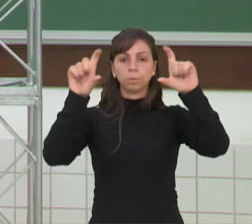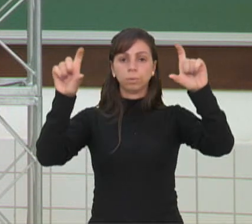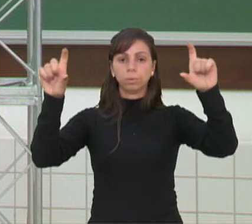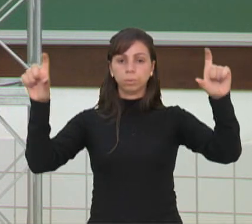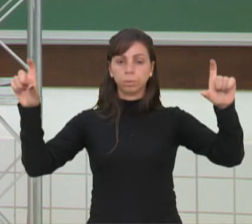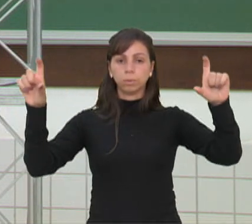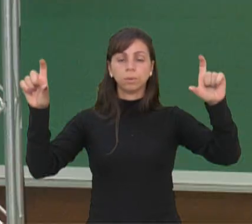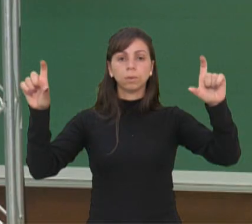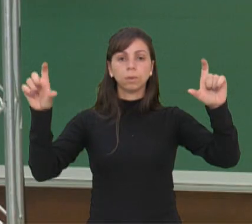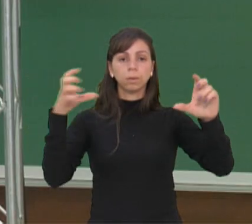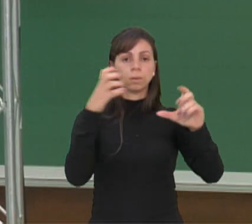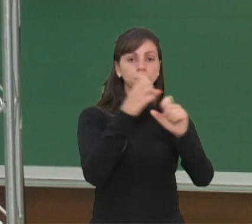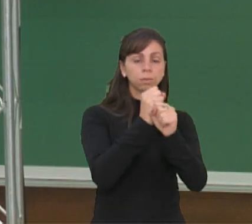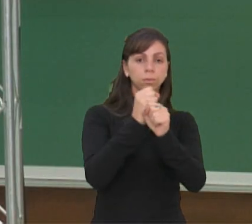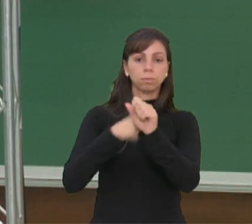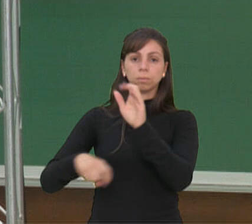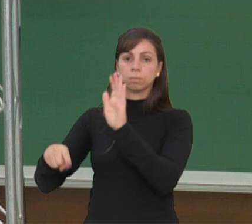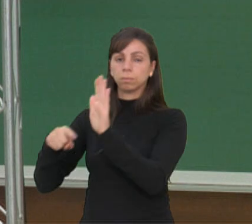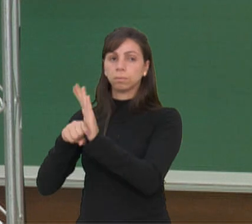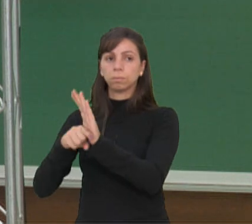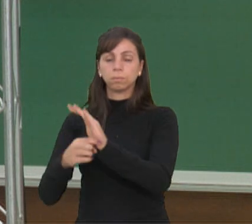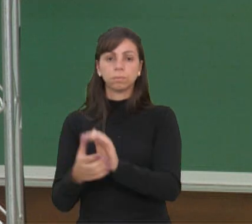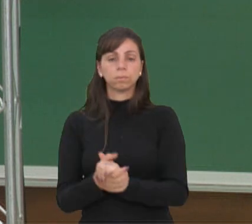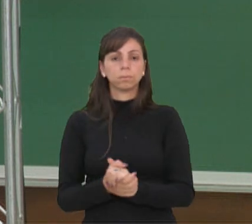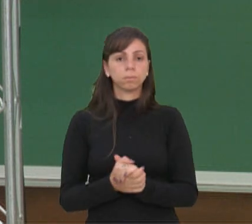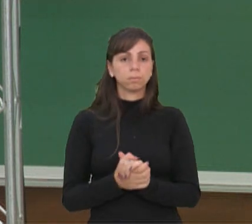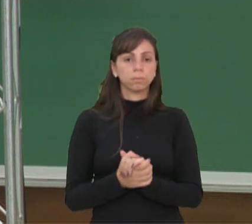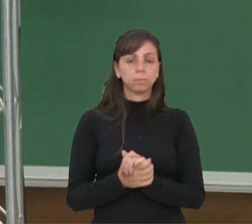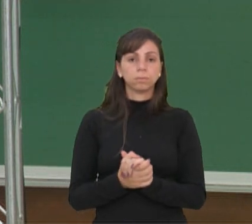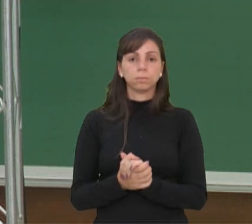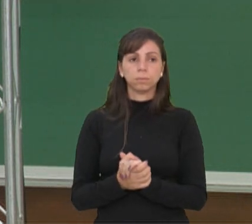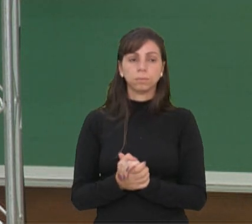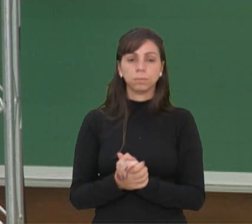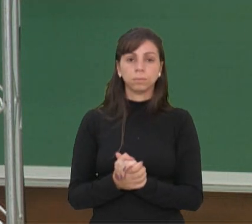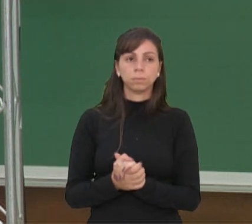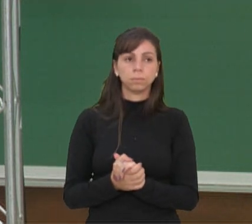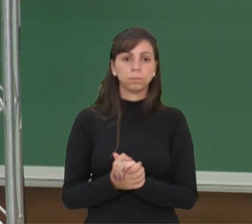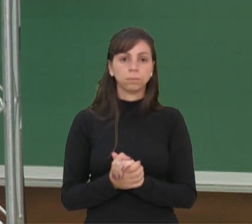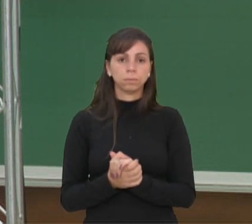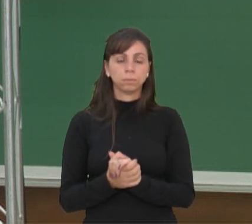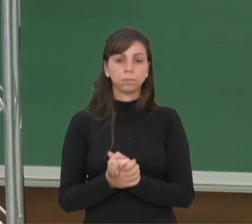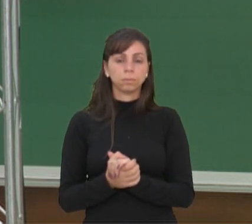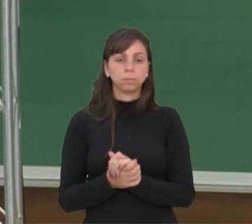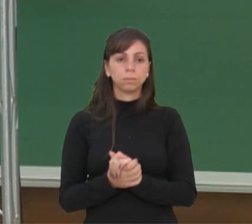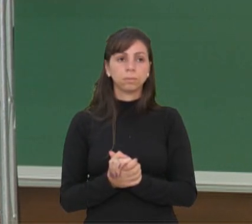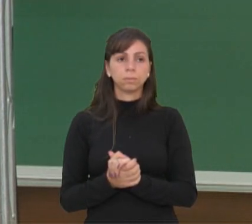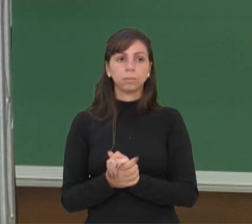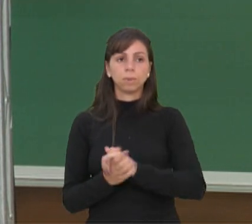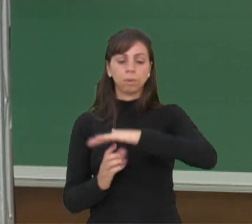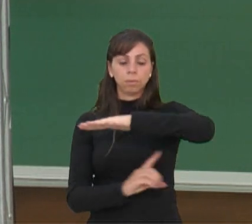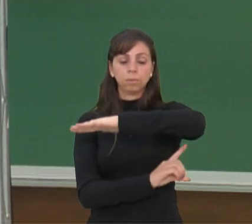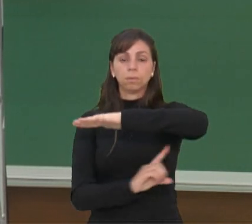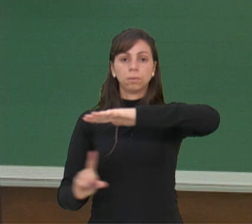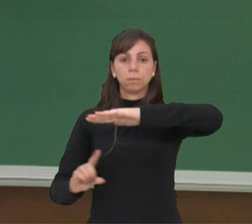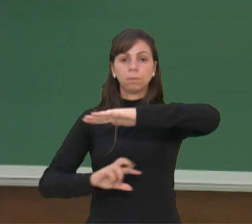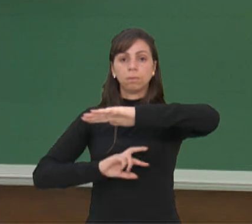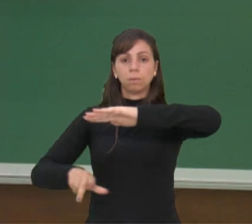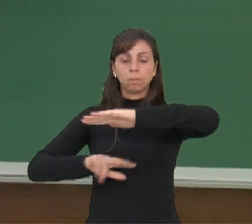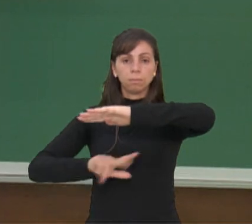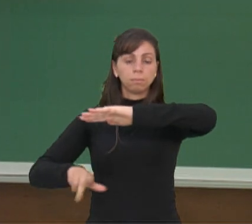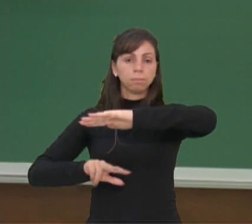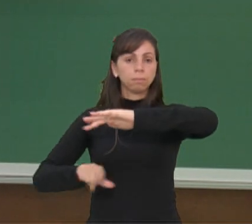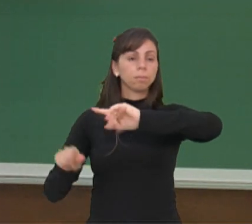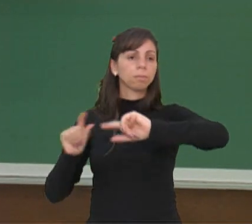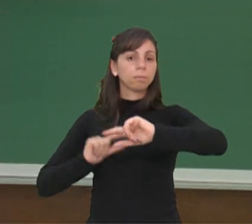a subtração, certo? Não se esqueça que aqui nos denominadores você não pode fazer a operação